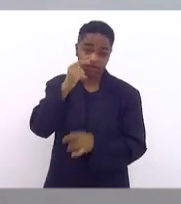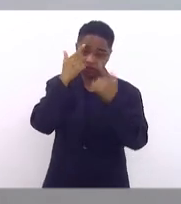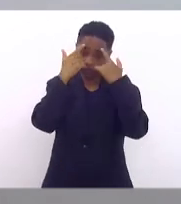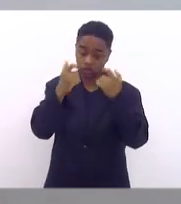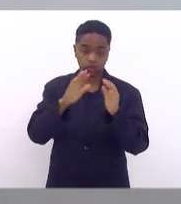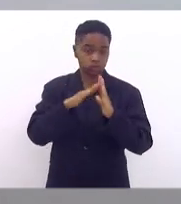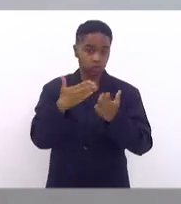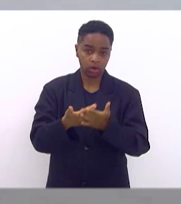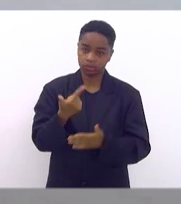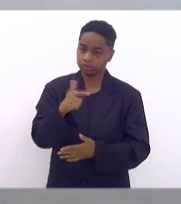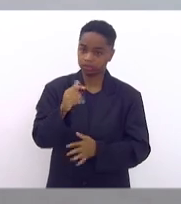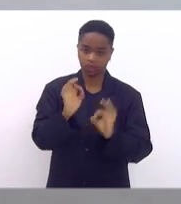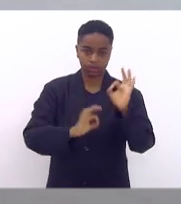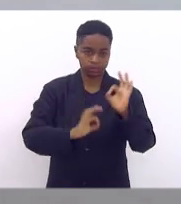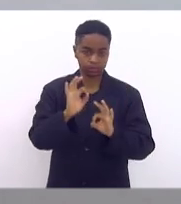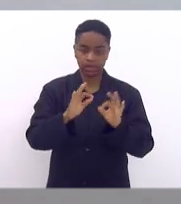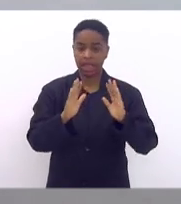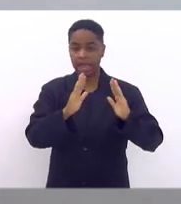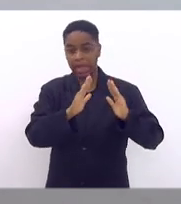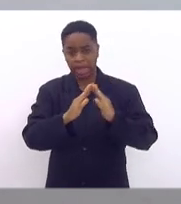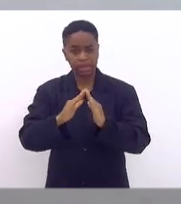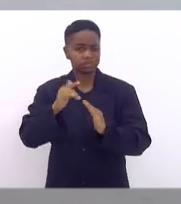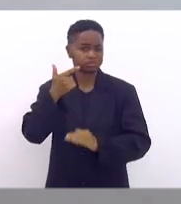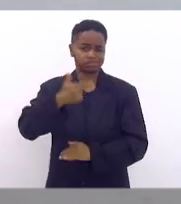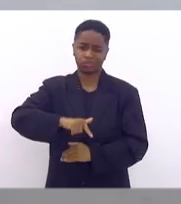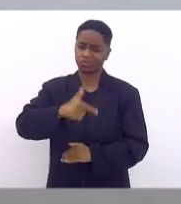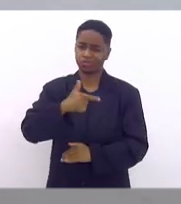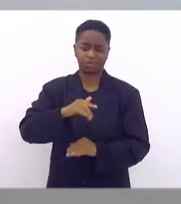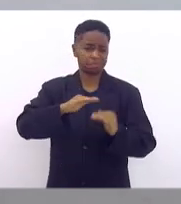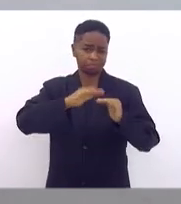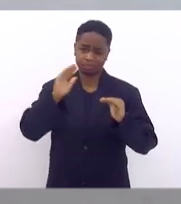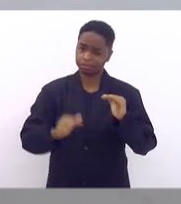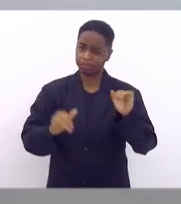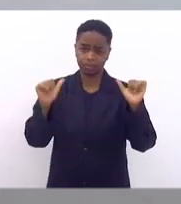não estão, os lares muito menos.